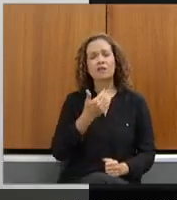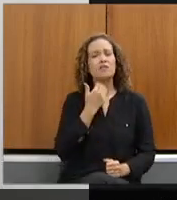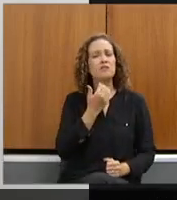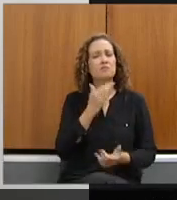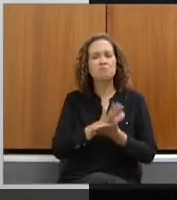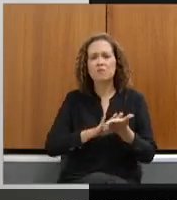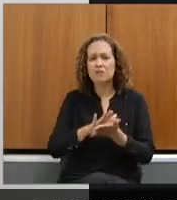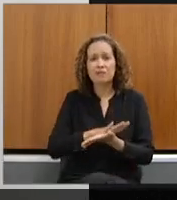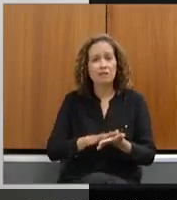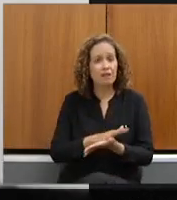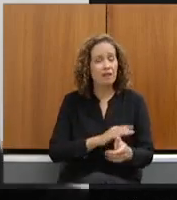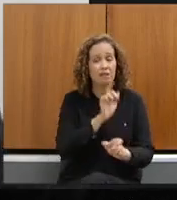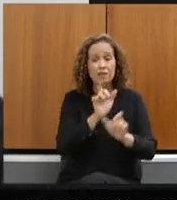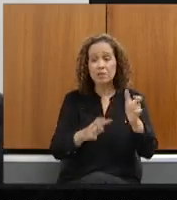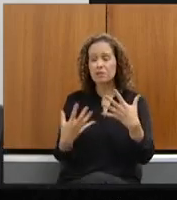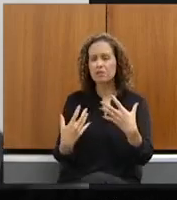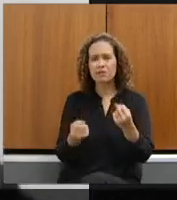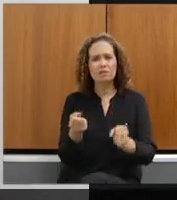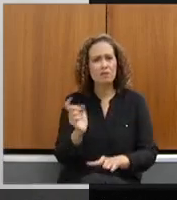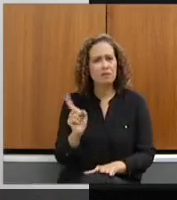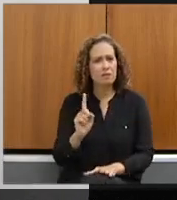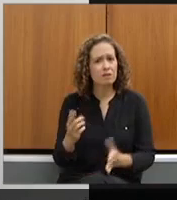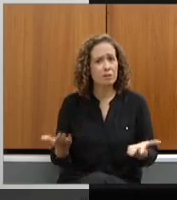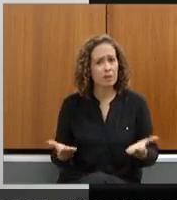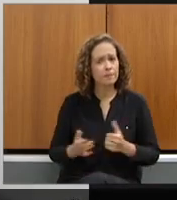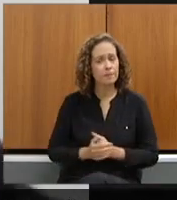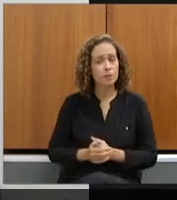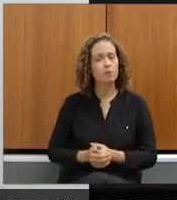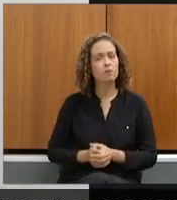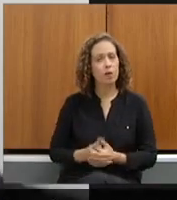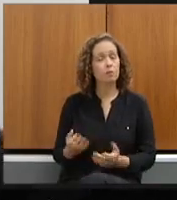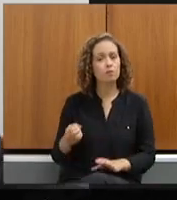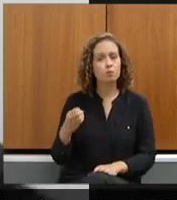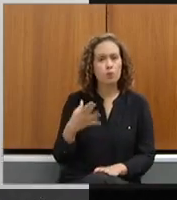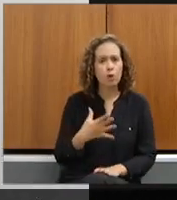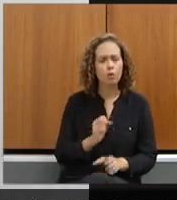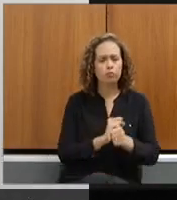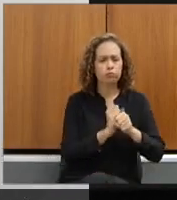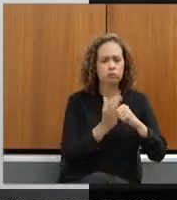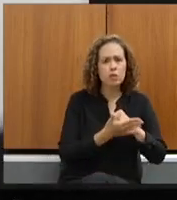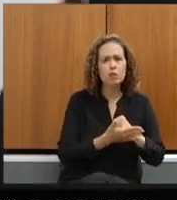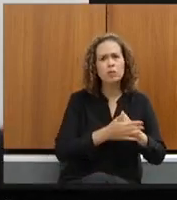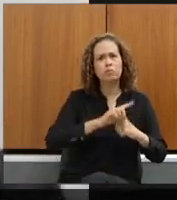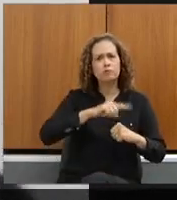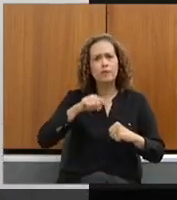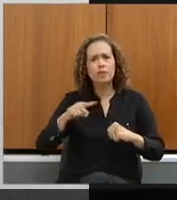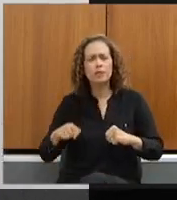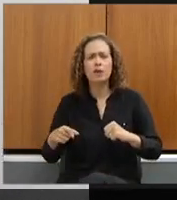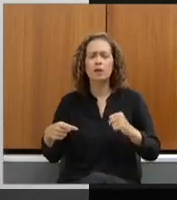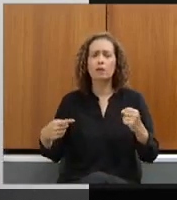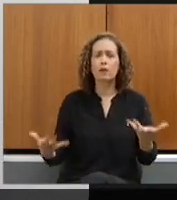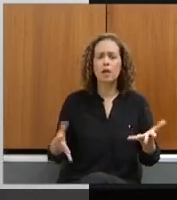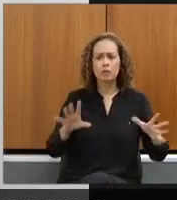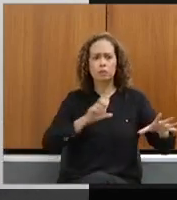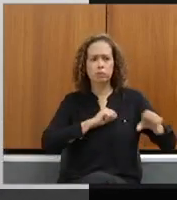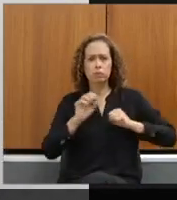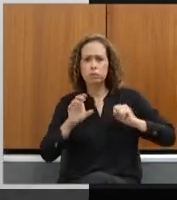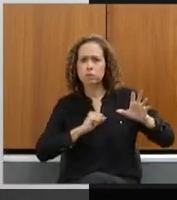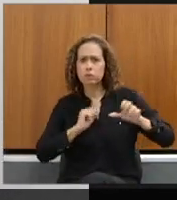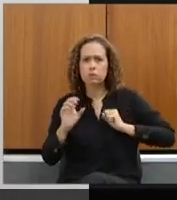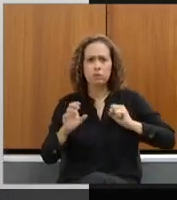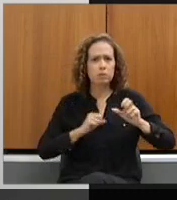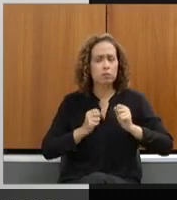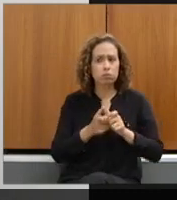nas pessoas a intensidade é baixa nova certas com mais letalidade por mais contágio